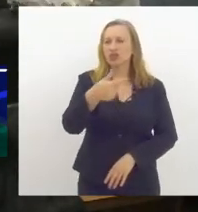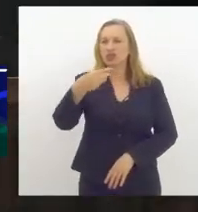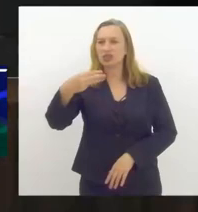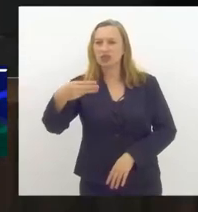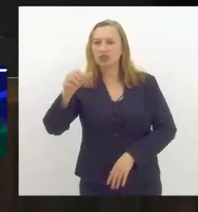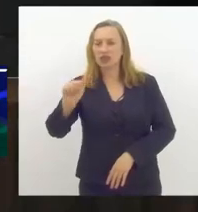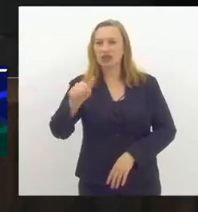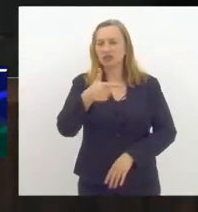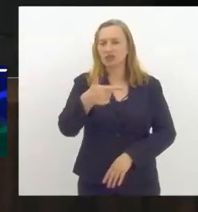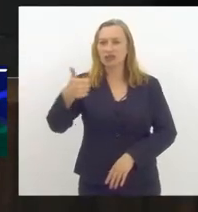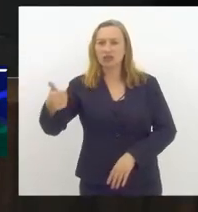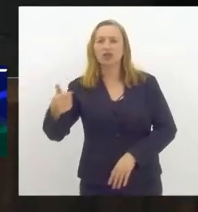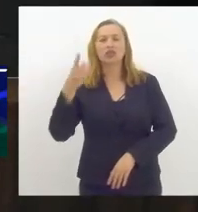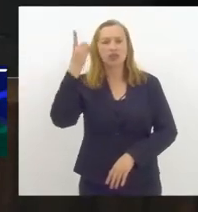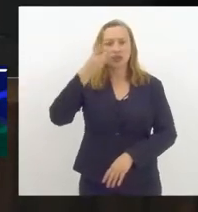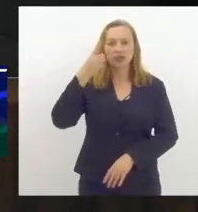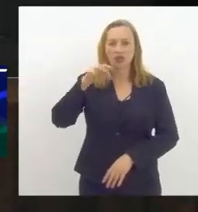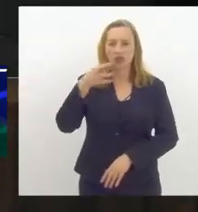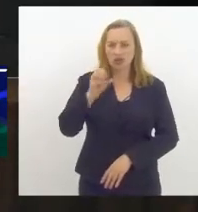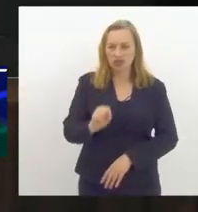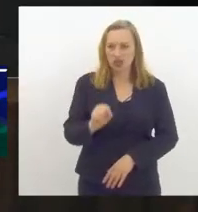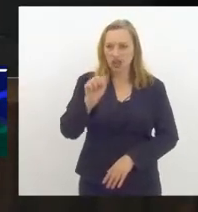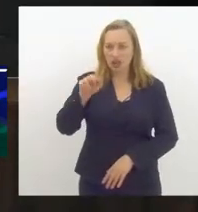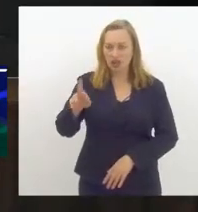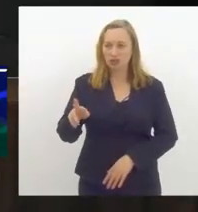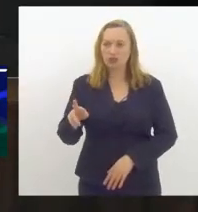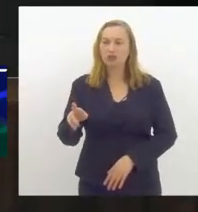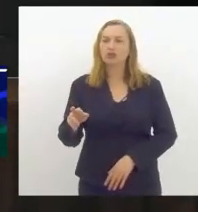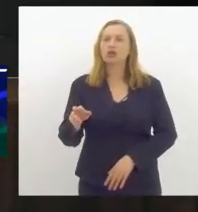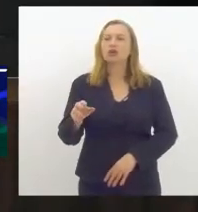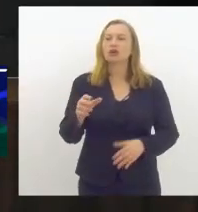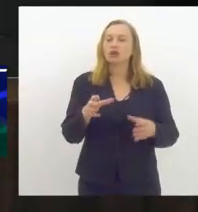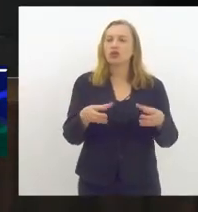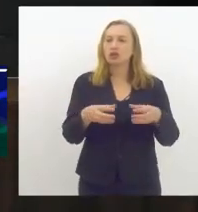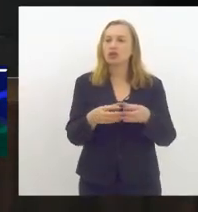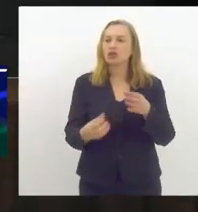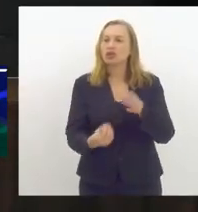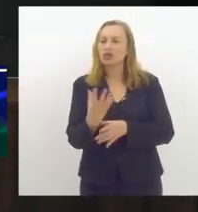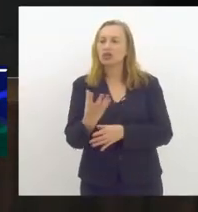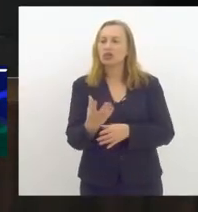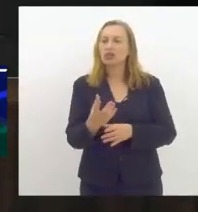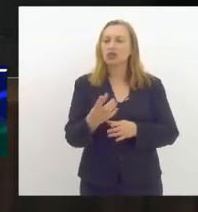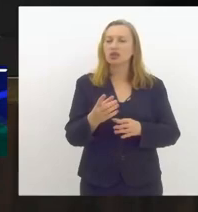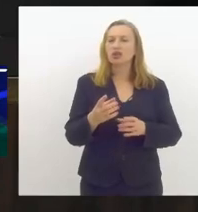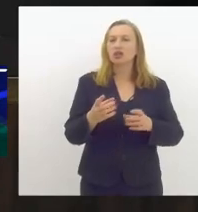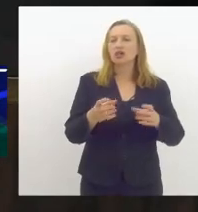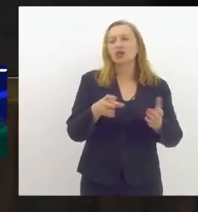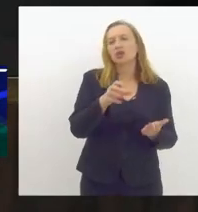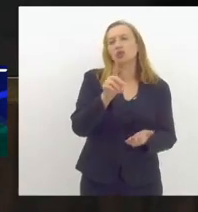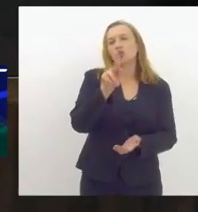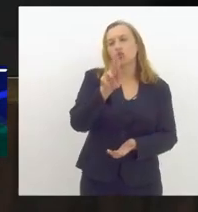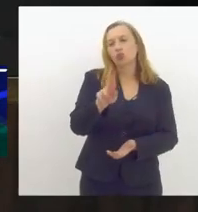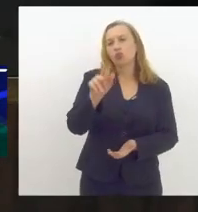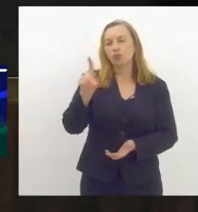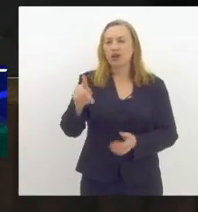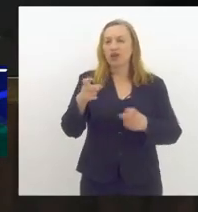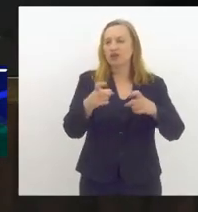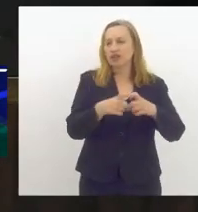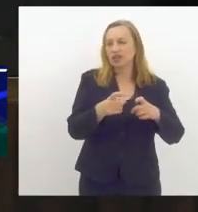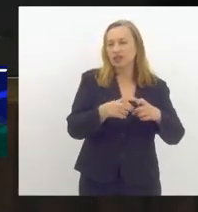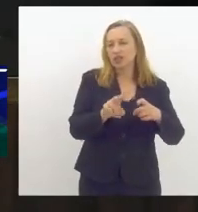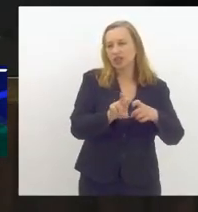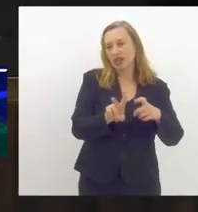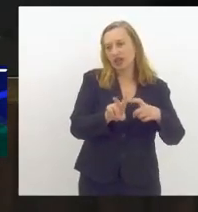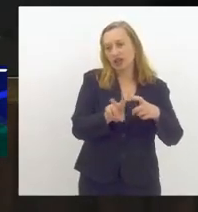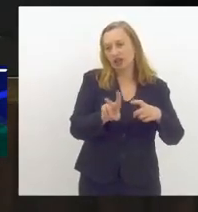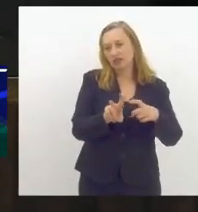22 de autoria do deputado Coronel Jairo e dispõe sobre a criação de unidade de pronto atendimento veterinário um pavete no bairro